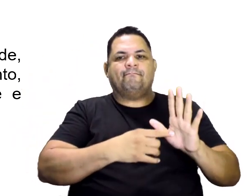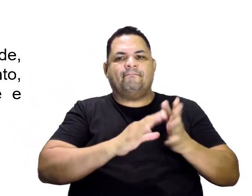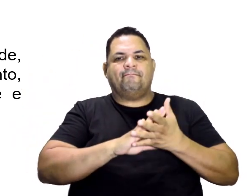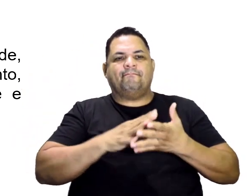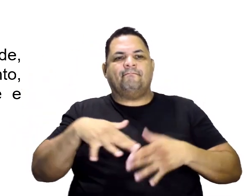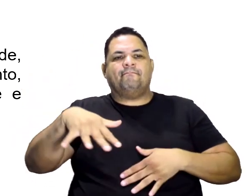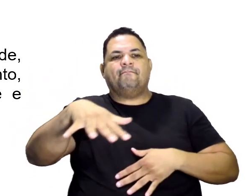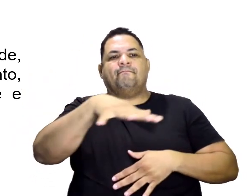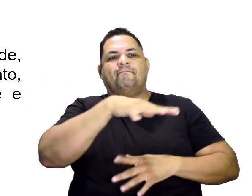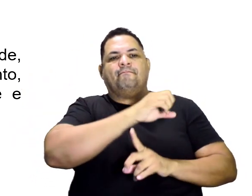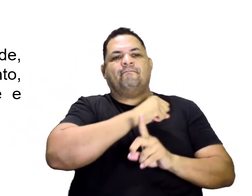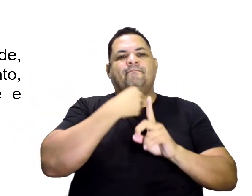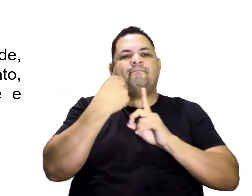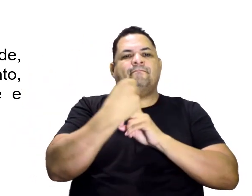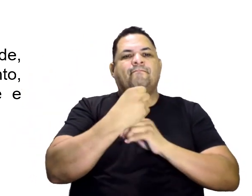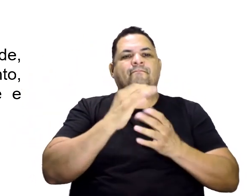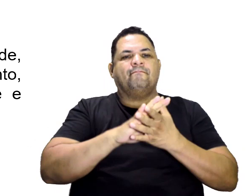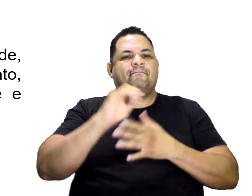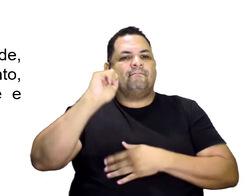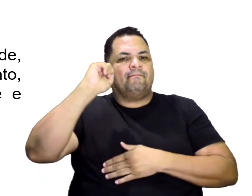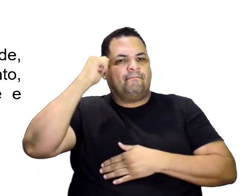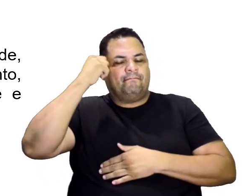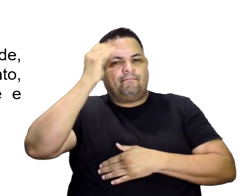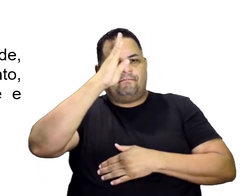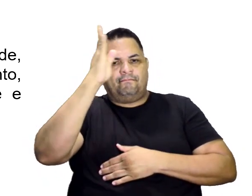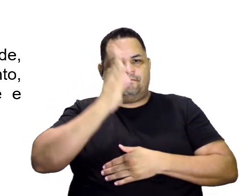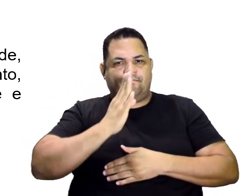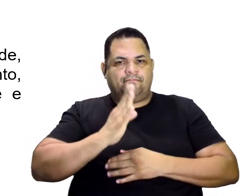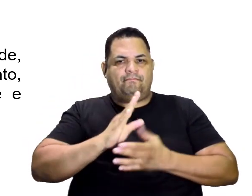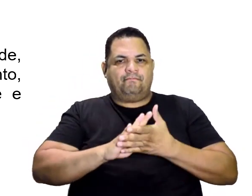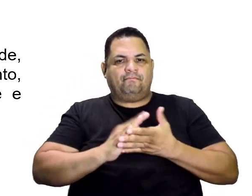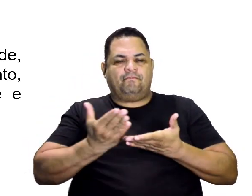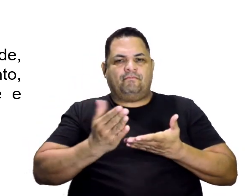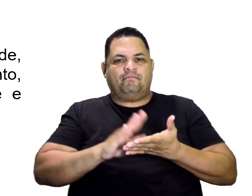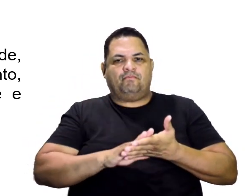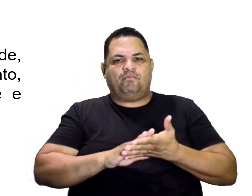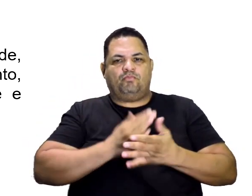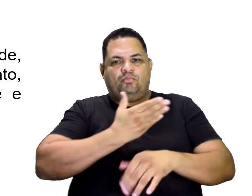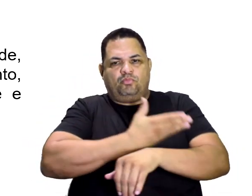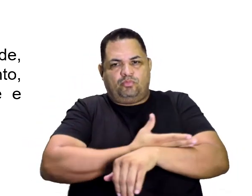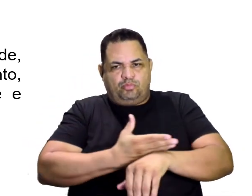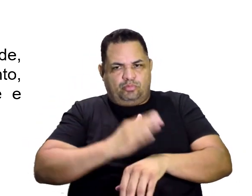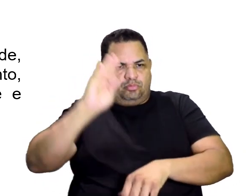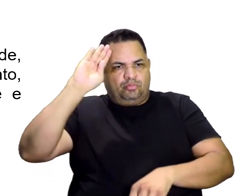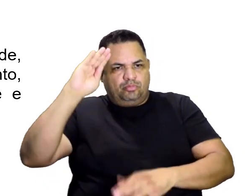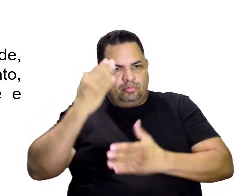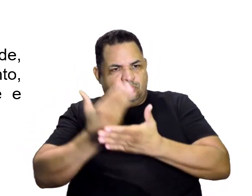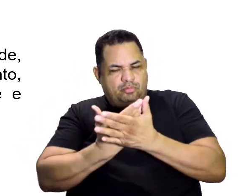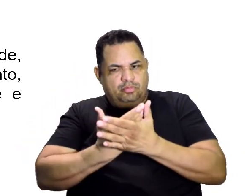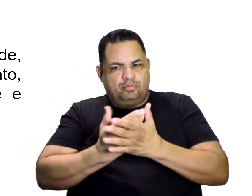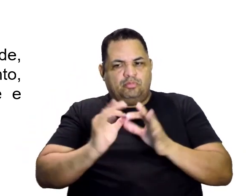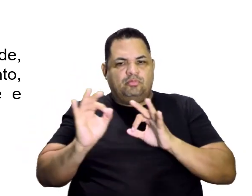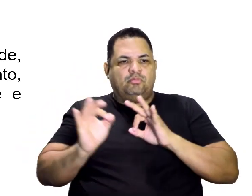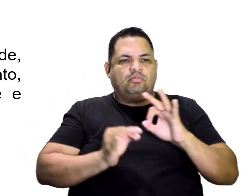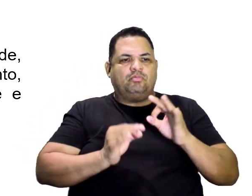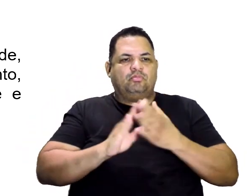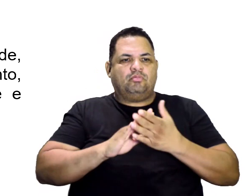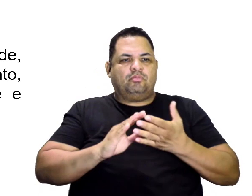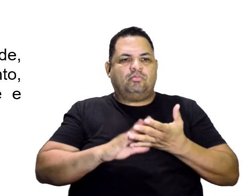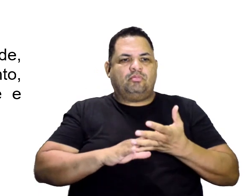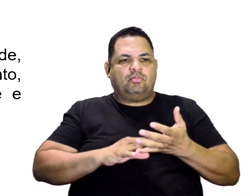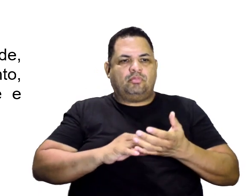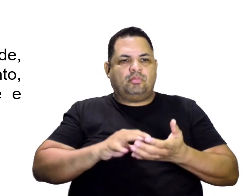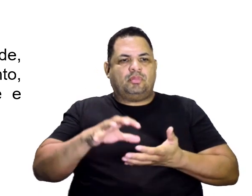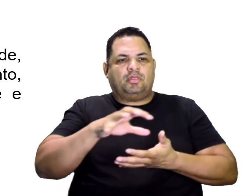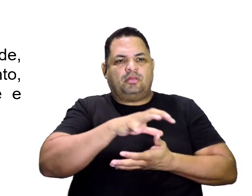cenários socioculturais do negro no Brasil, dos costumes, das crenças, das lutas